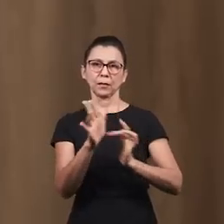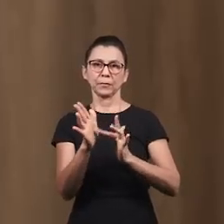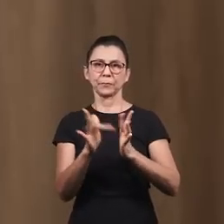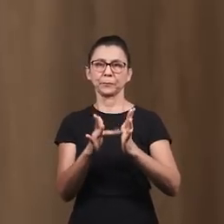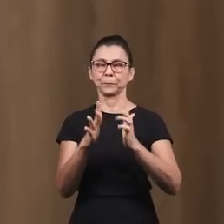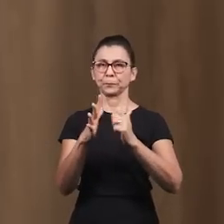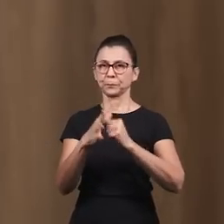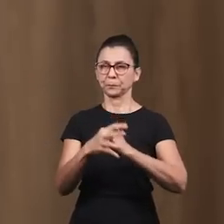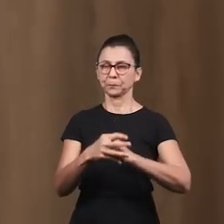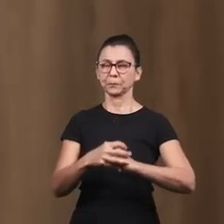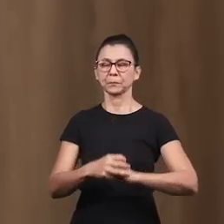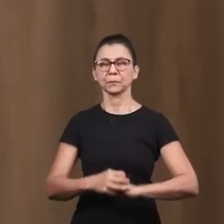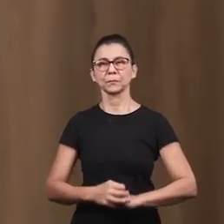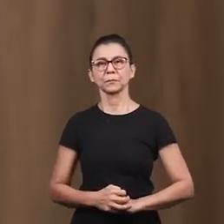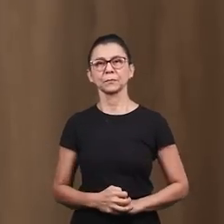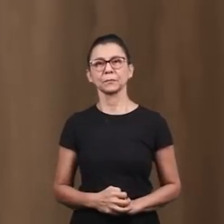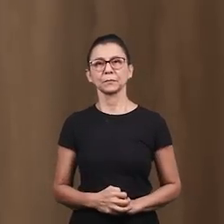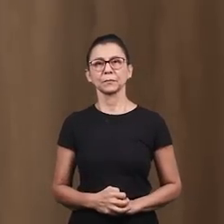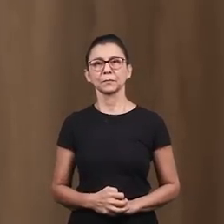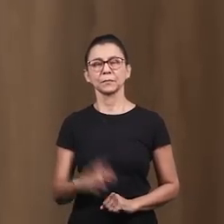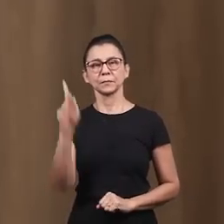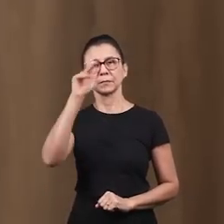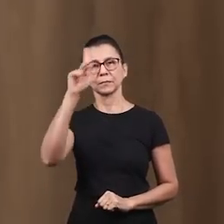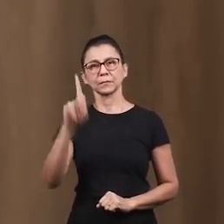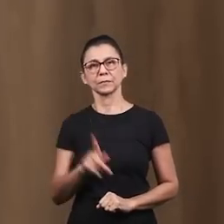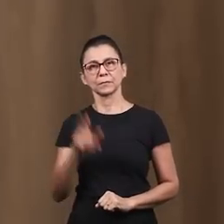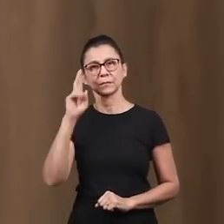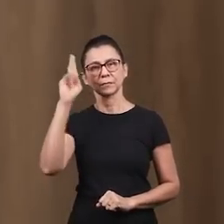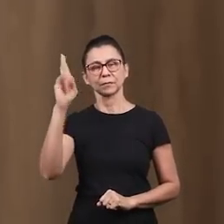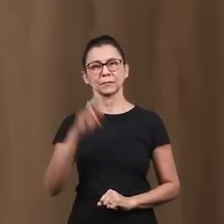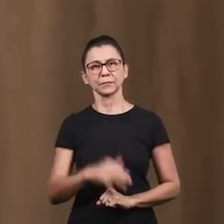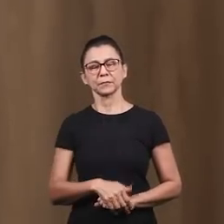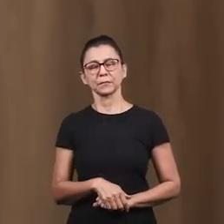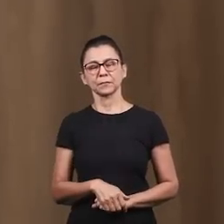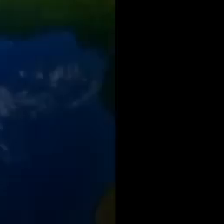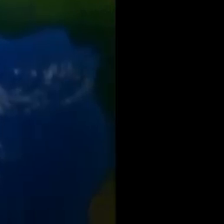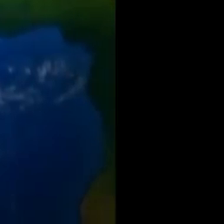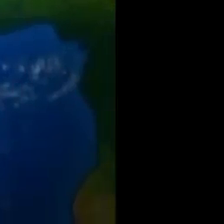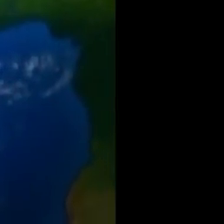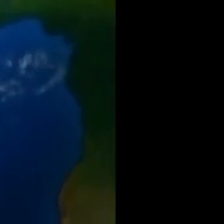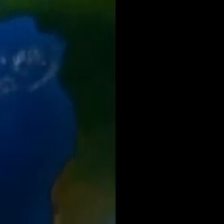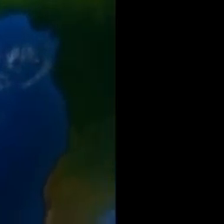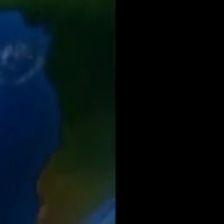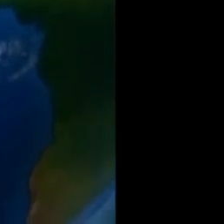oramos em nome de Jesus. Amém. A paz do Senhor.